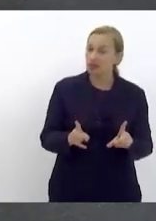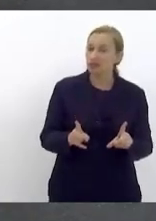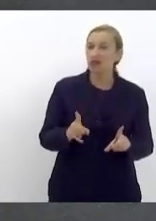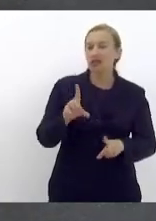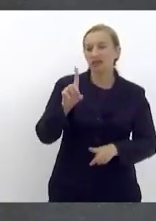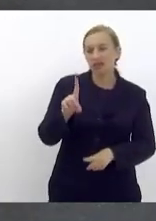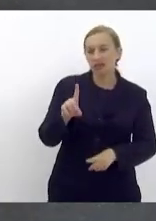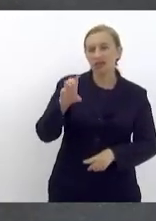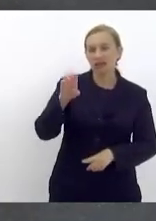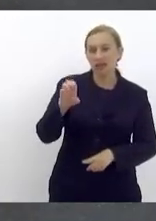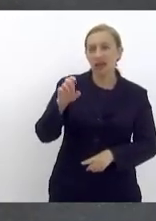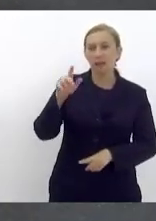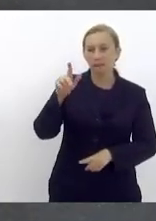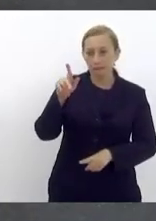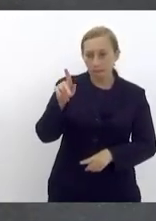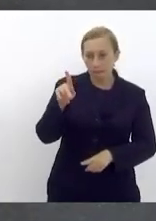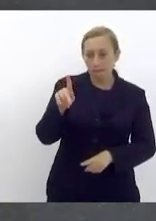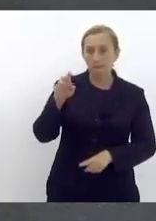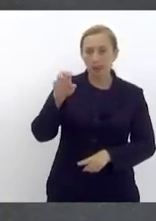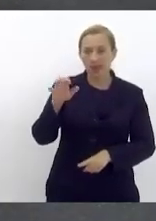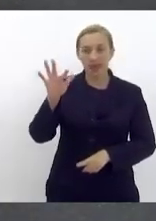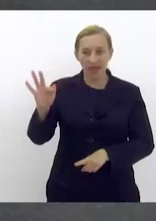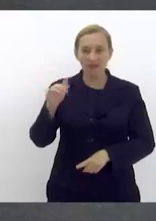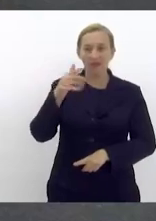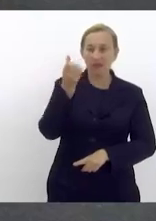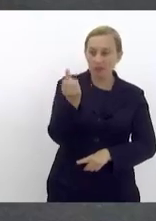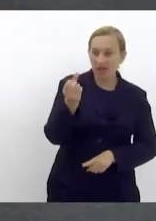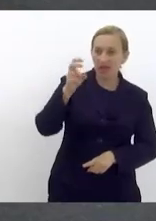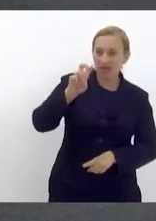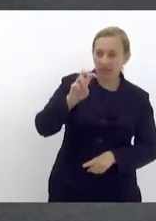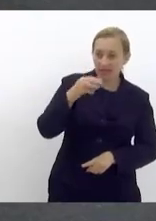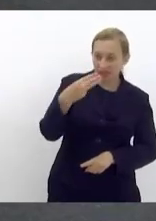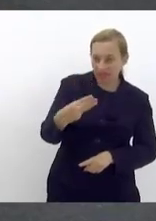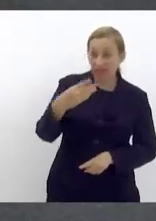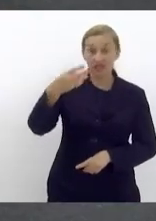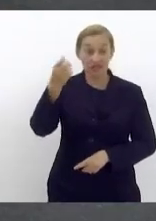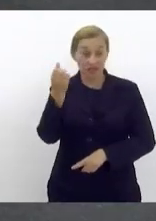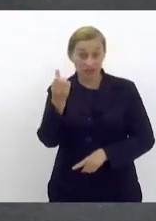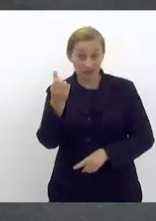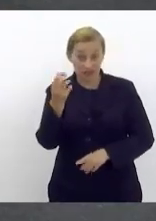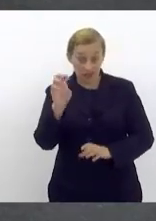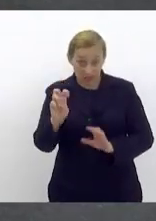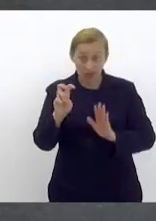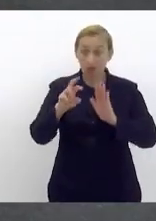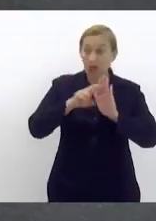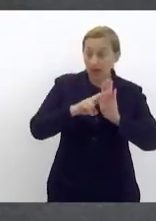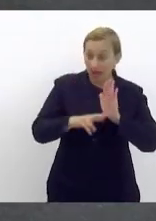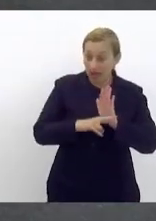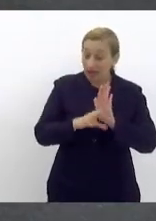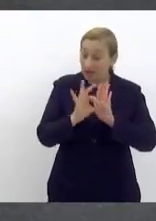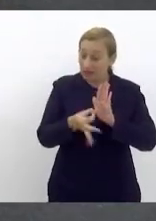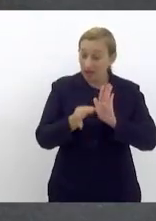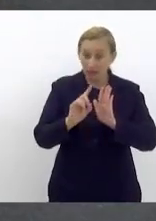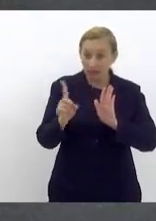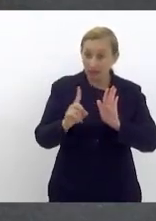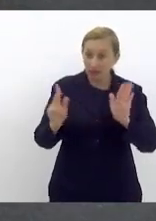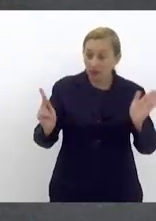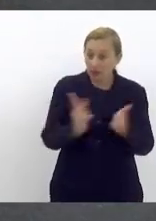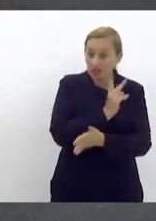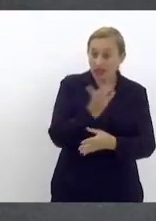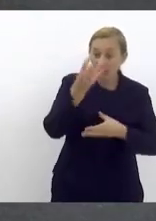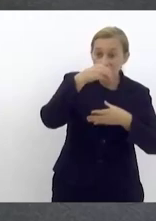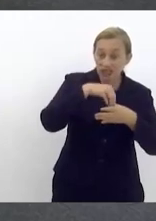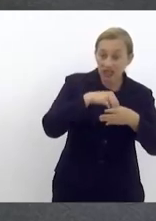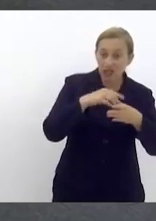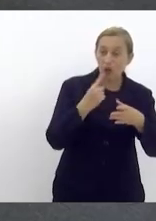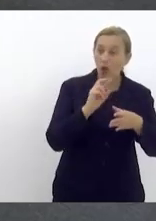DPF 635, que garantiu parâmetros mínimos para que as operações não ocorressem perto das